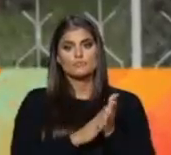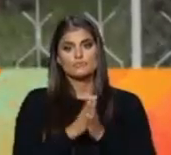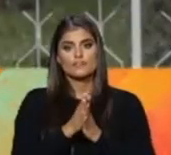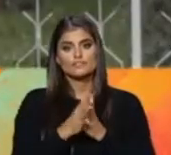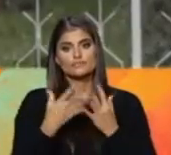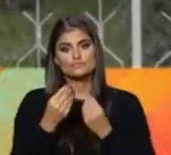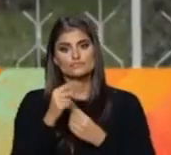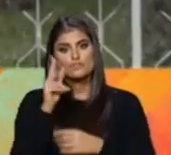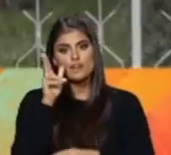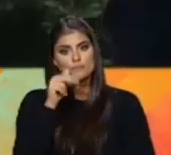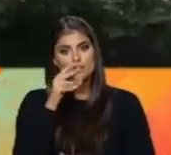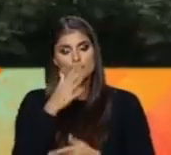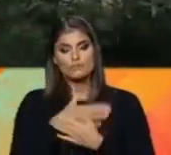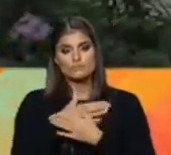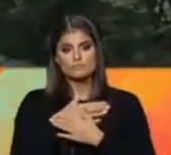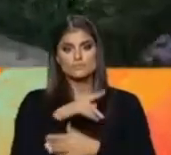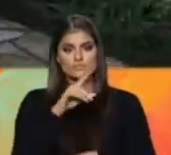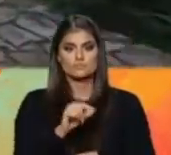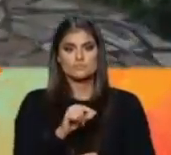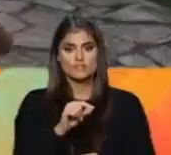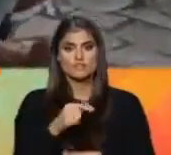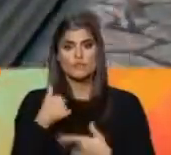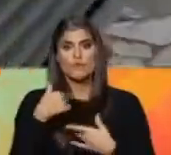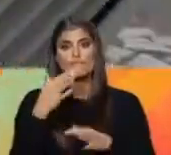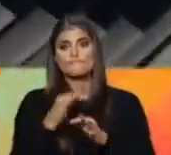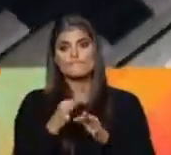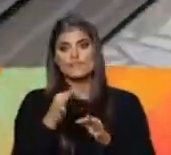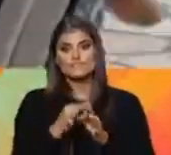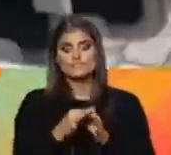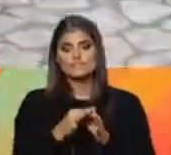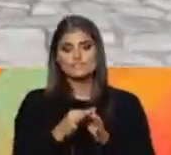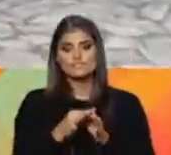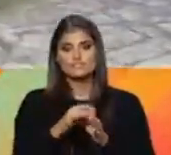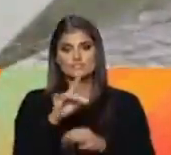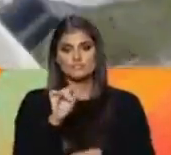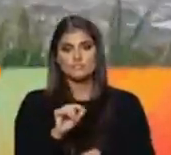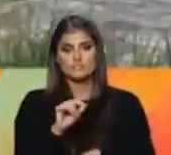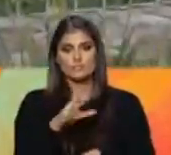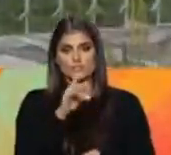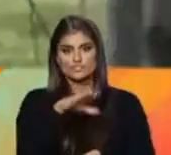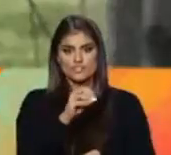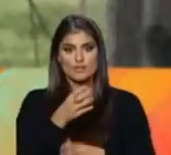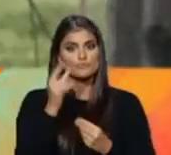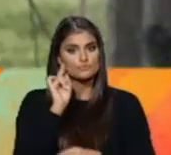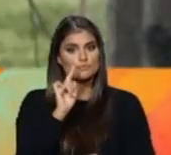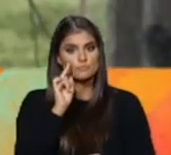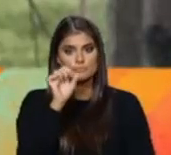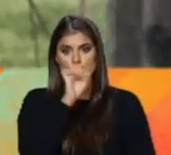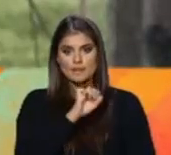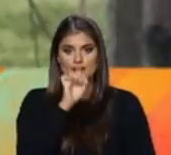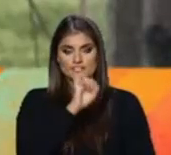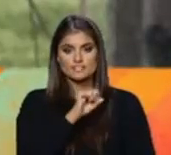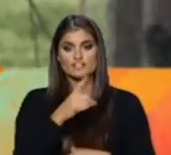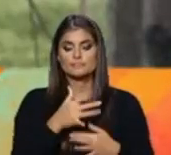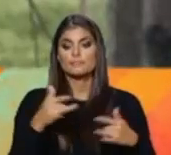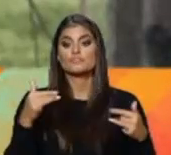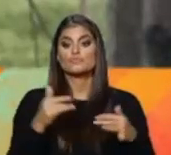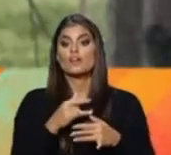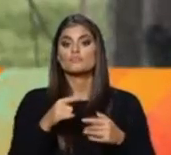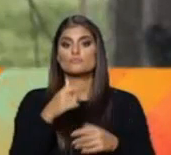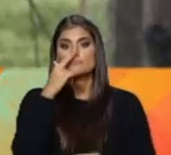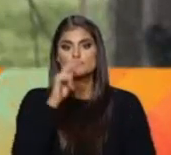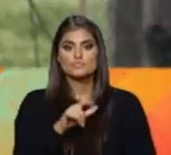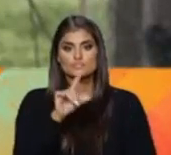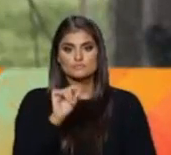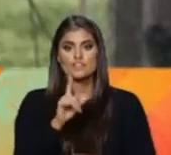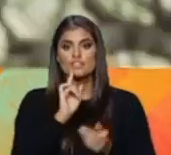com a namorada, com os amigos. Fazer festas, o Cristiano não pode faltar. É uma pessoa essencial para cantar, para tocar. Uma pessoa